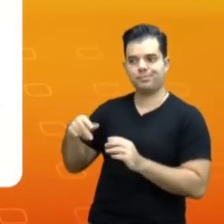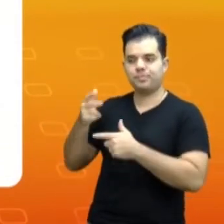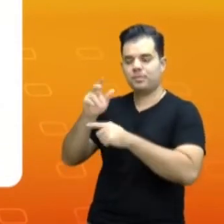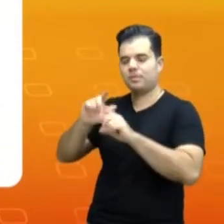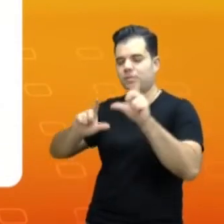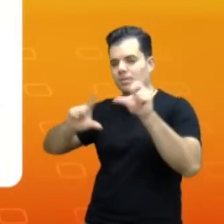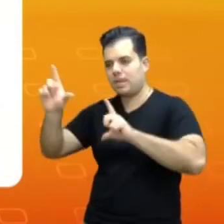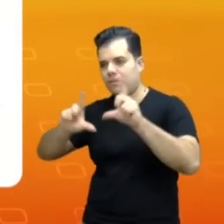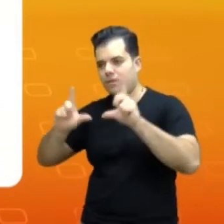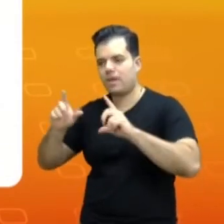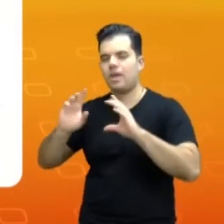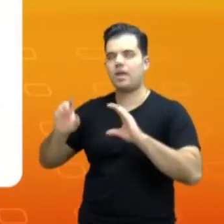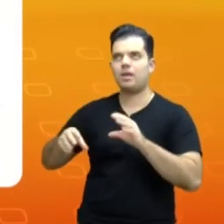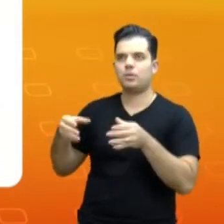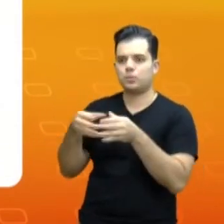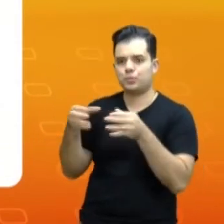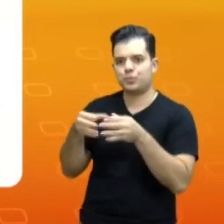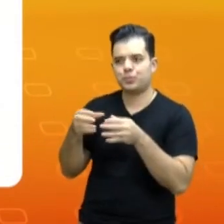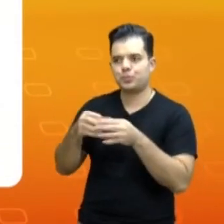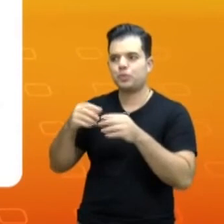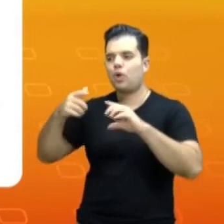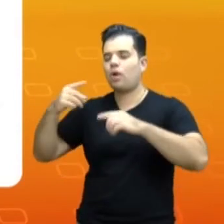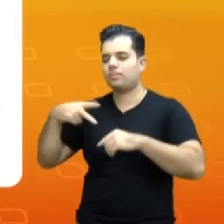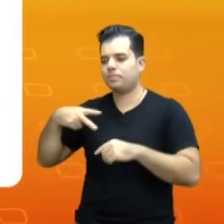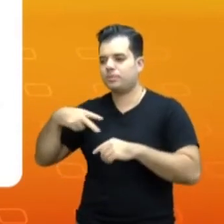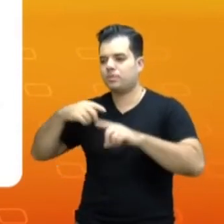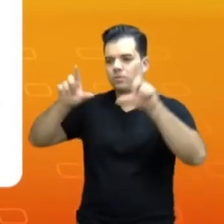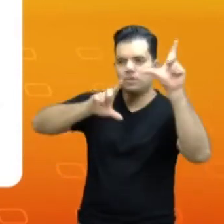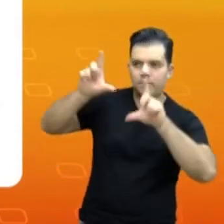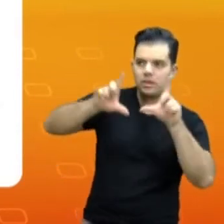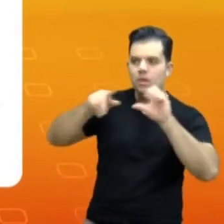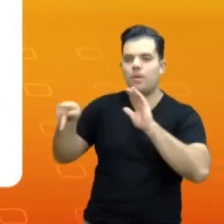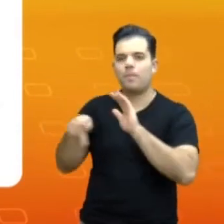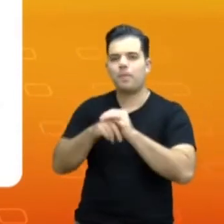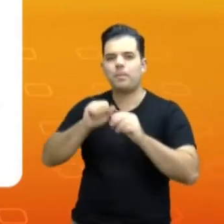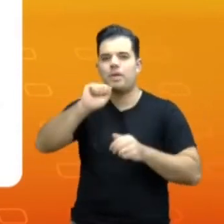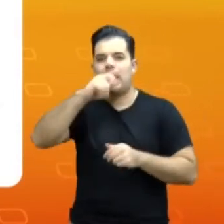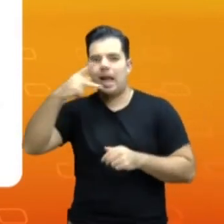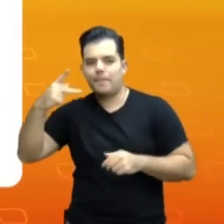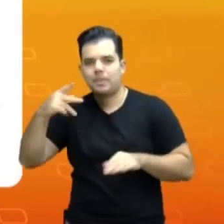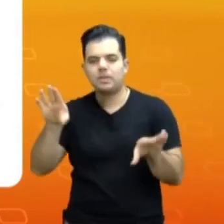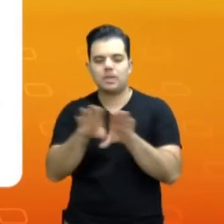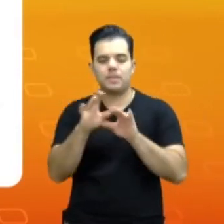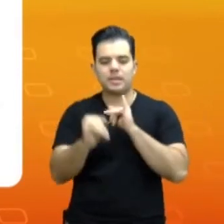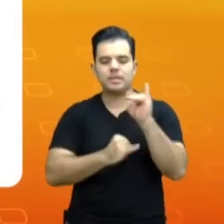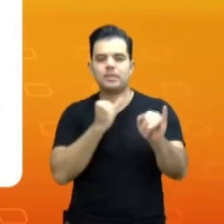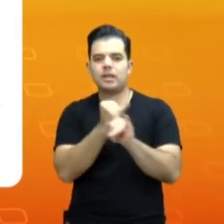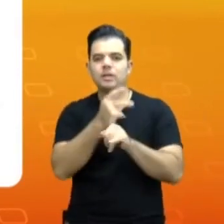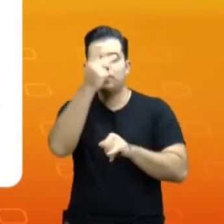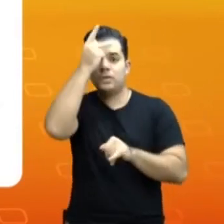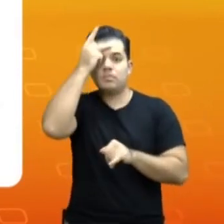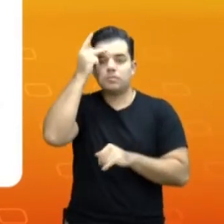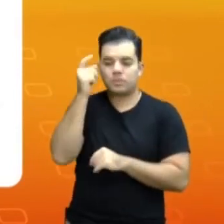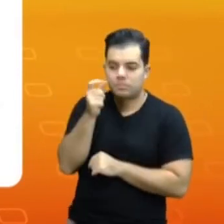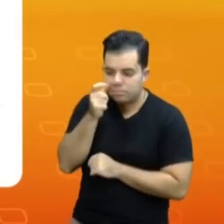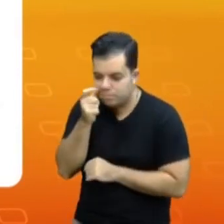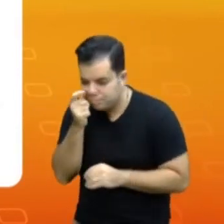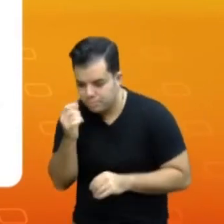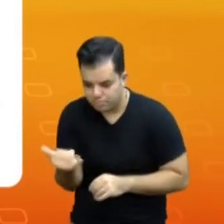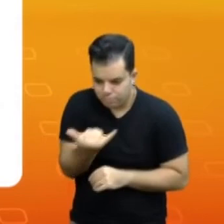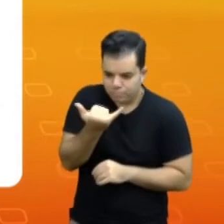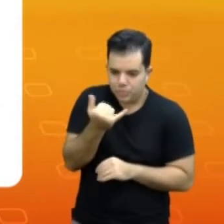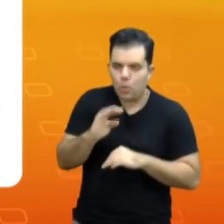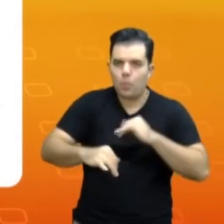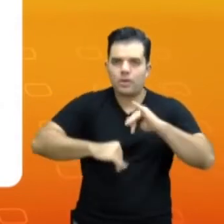se houve um aumento e como foi a audiência nesses canais e principalmente via aplicativo e internet. Vocês podem falar alguma coisa sobre isso para a